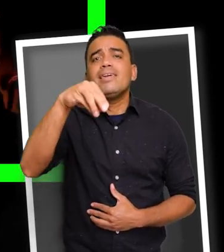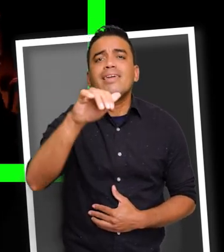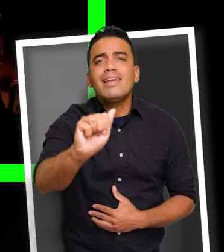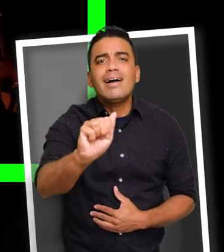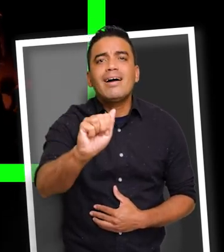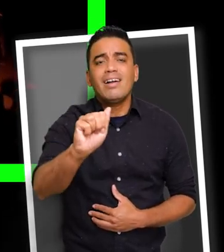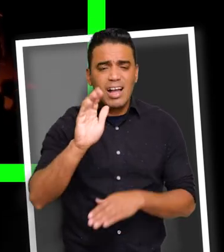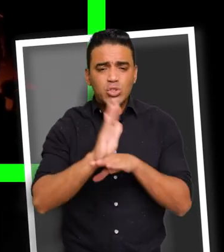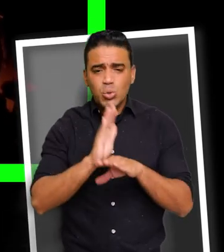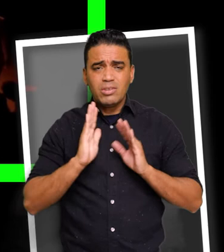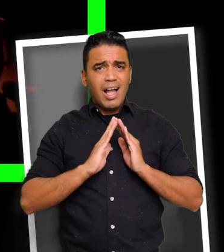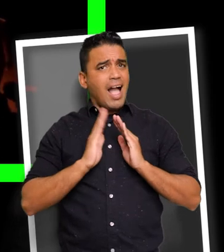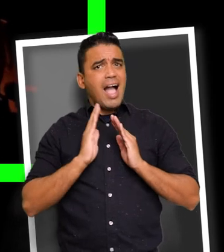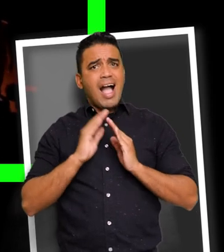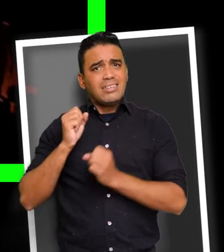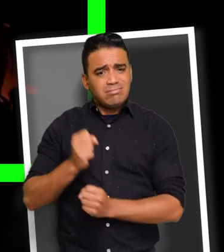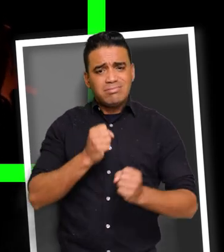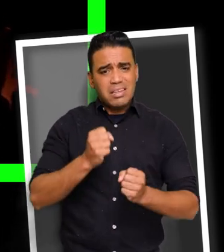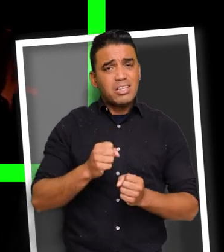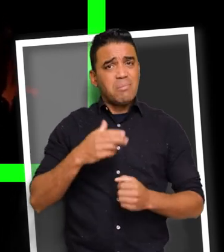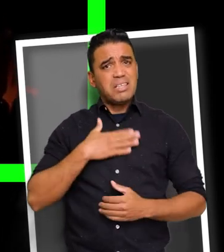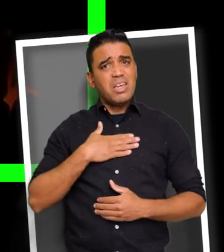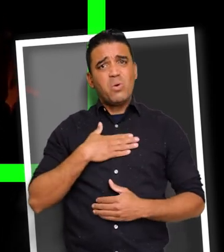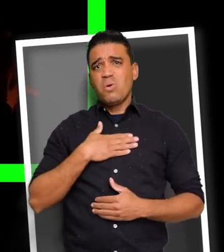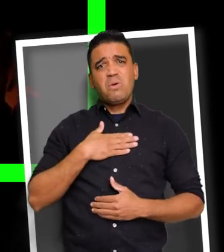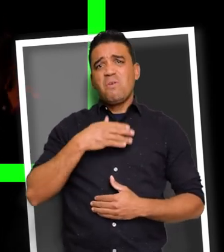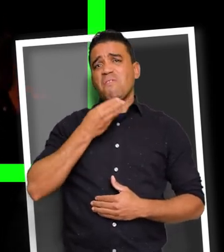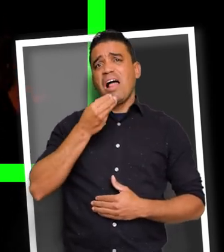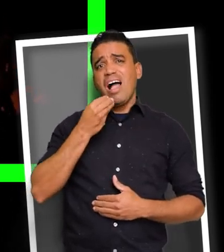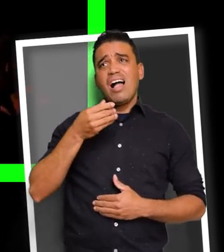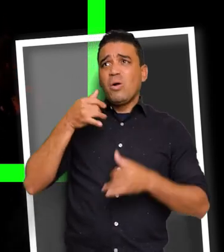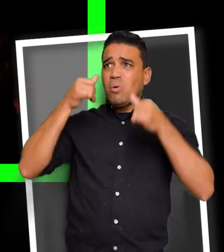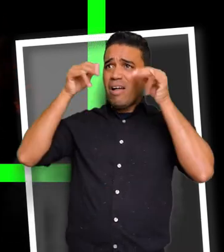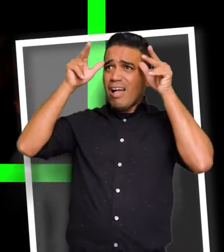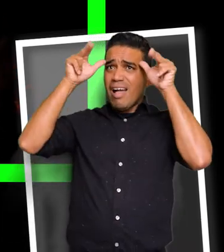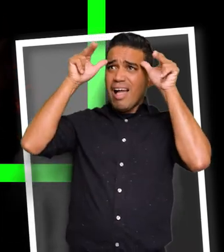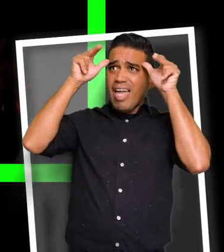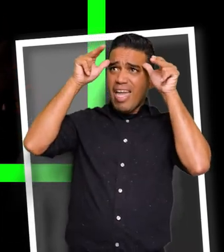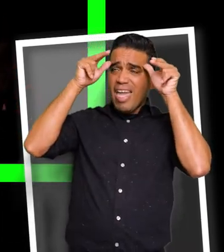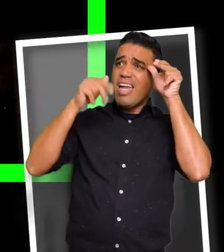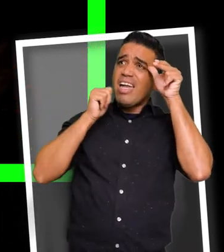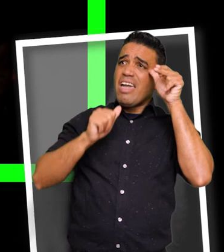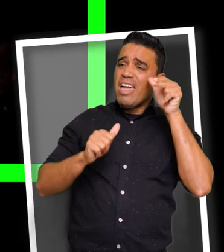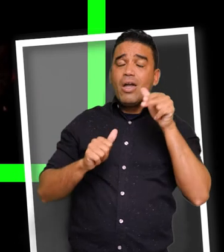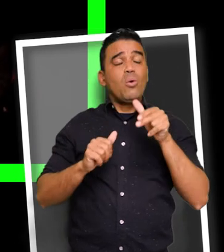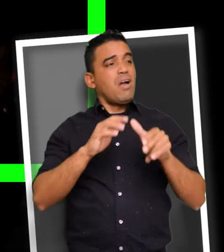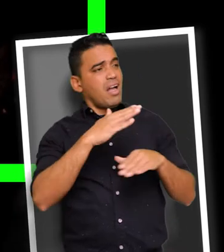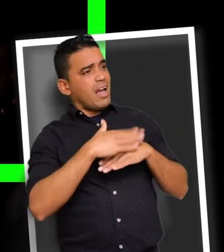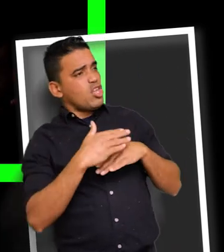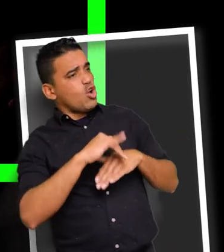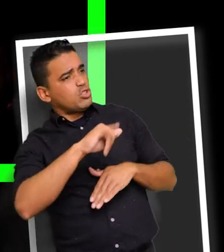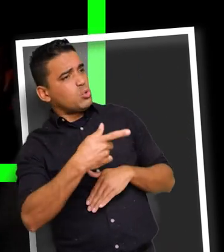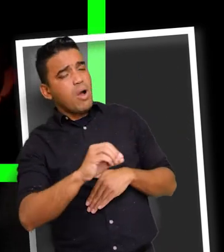minha serventia, peso menos que uma besta. Minha mãe negocia minha vida por uma égua, mas para ser carinhoso, João, filho